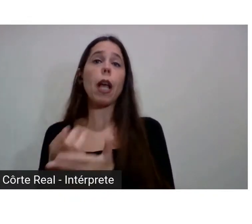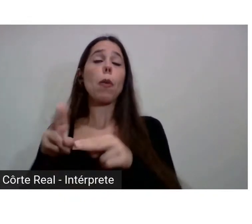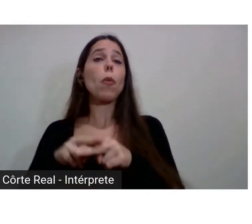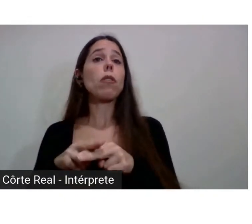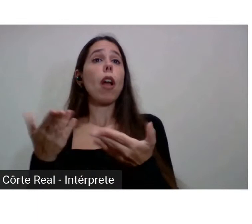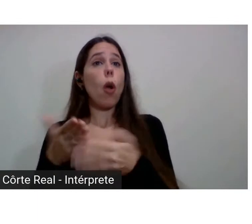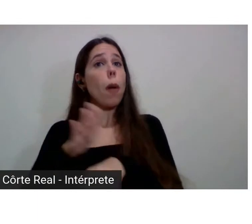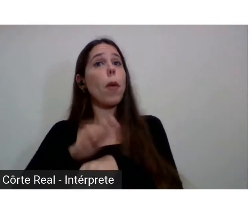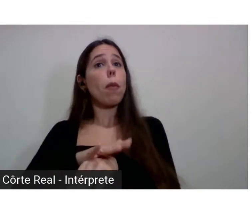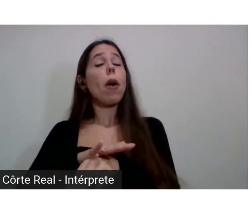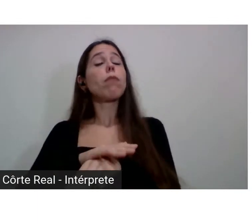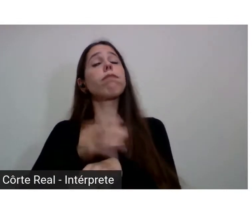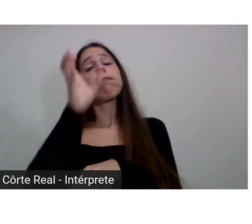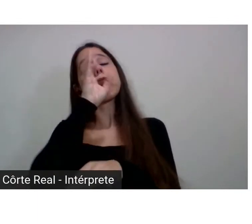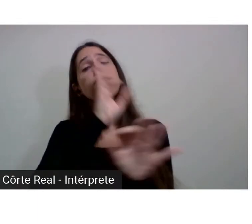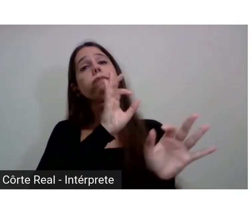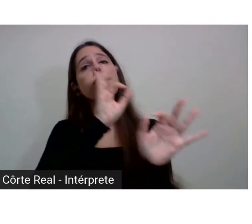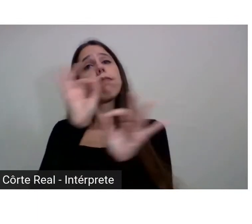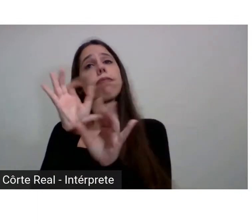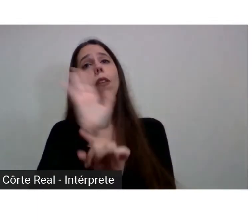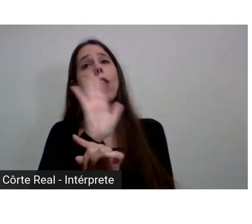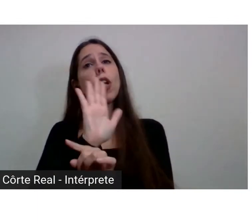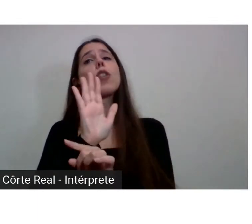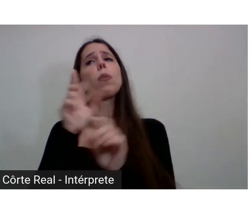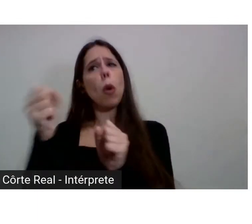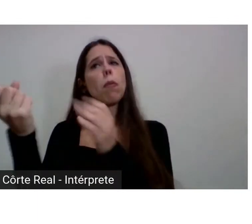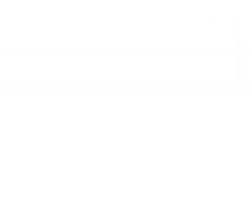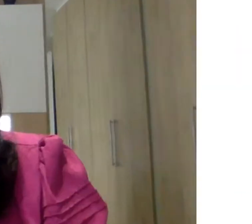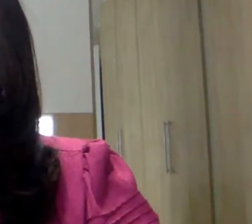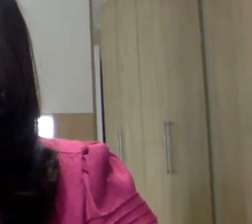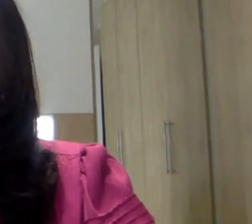observações. Bem? Vamos lá, seguimos com o vídeo.